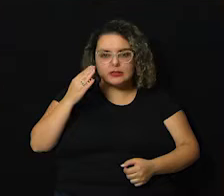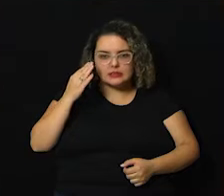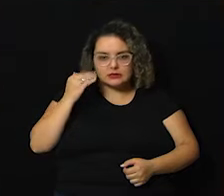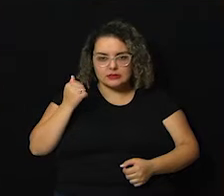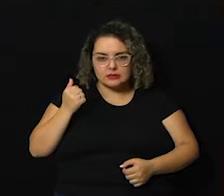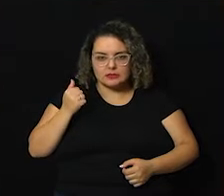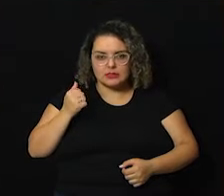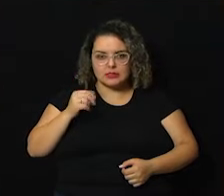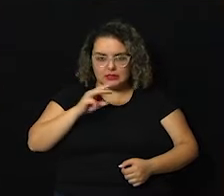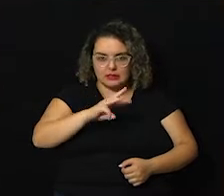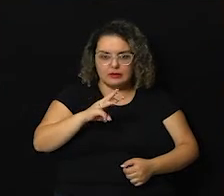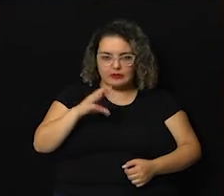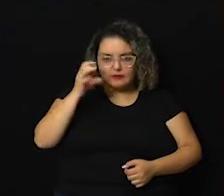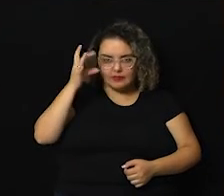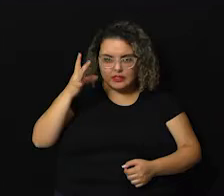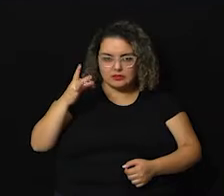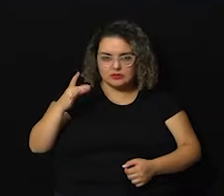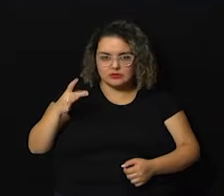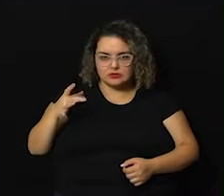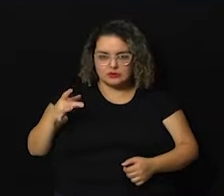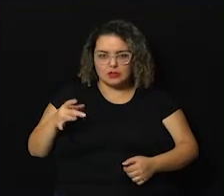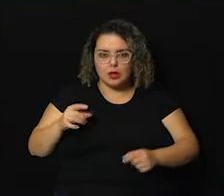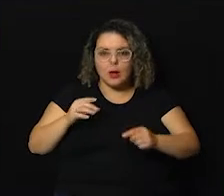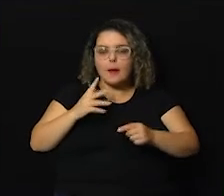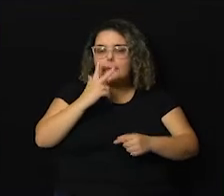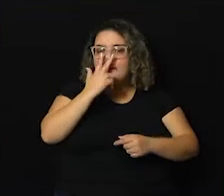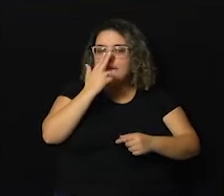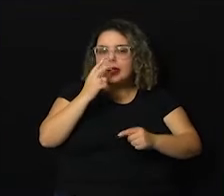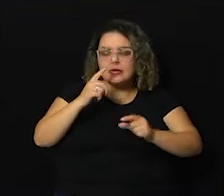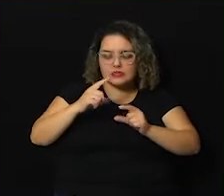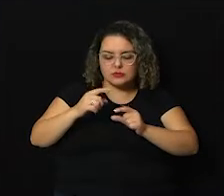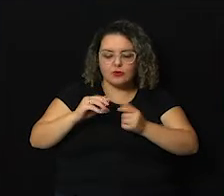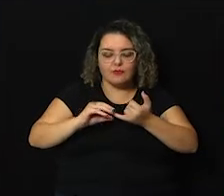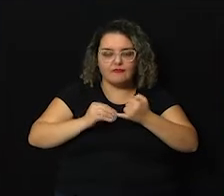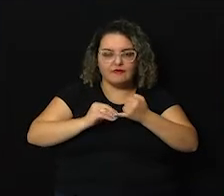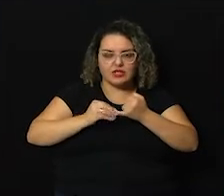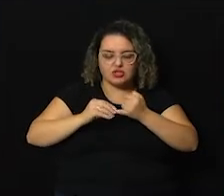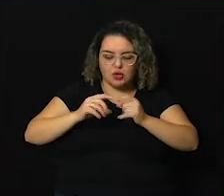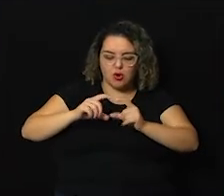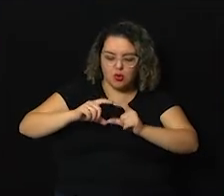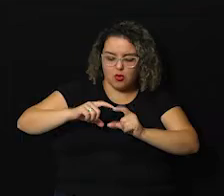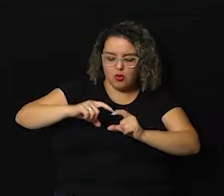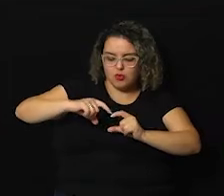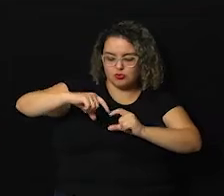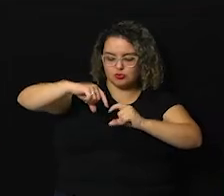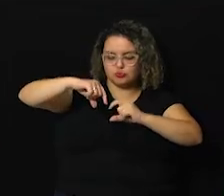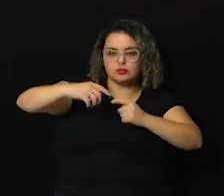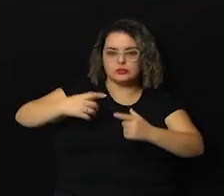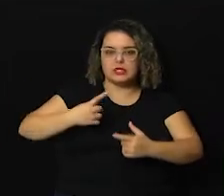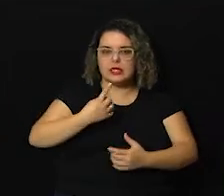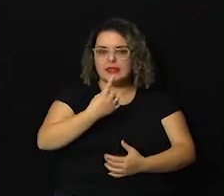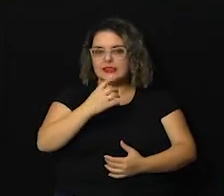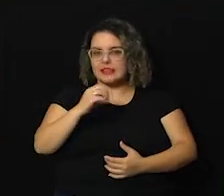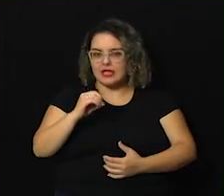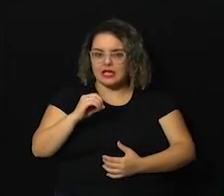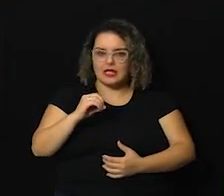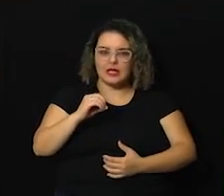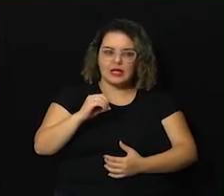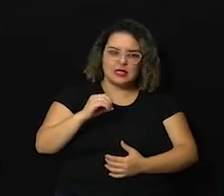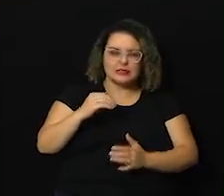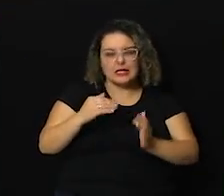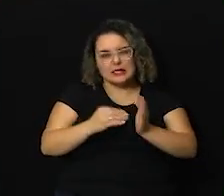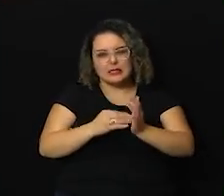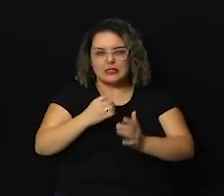na internet, é fácil de achar, o rim parece um feijãozinho. Tá? Ele tem mais ou menos 10, 12, até